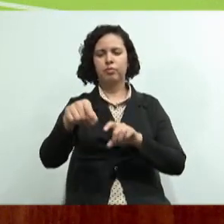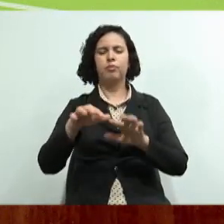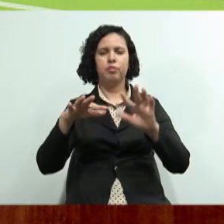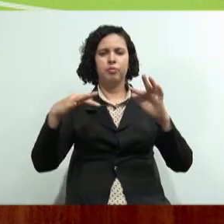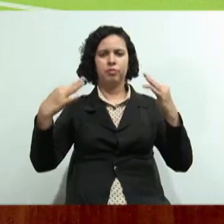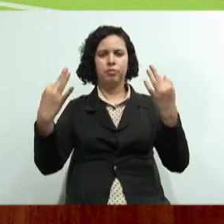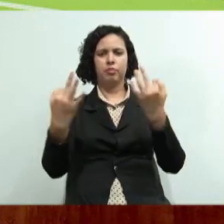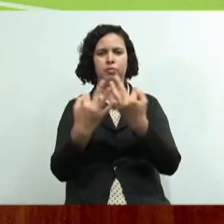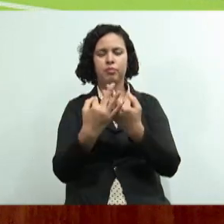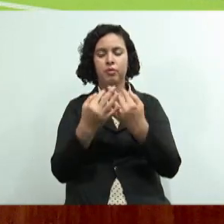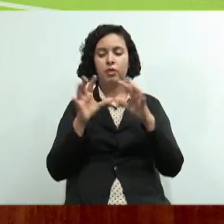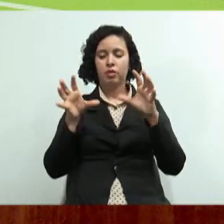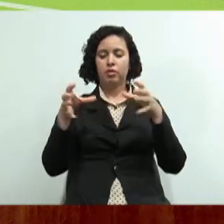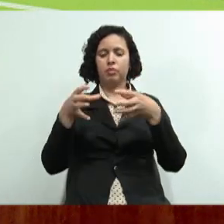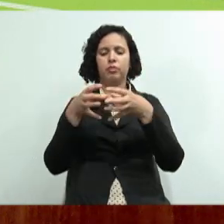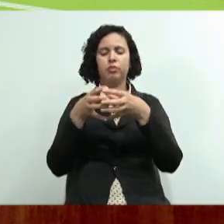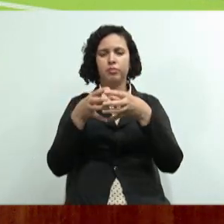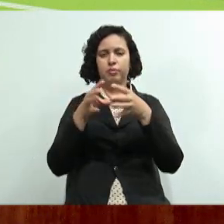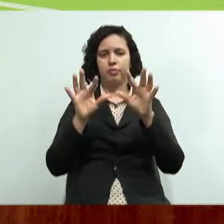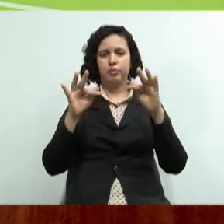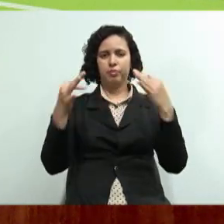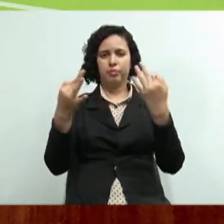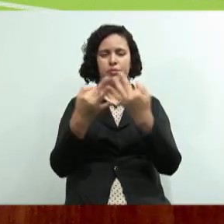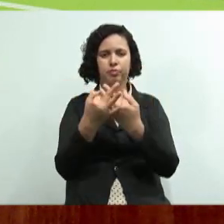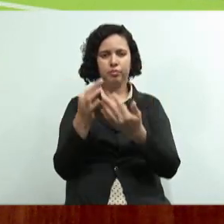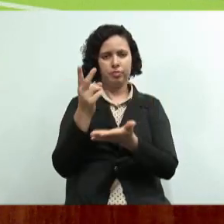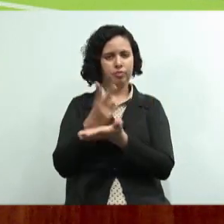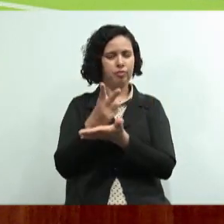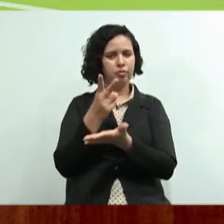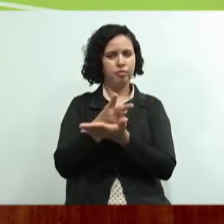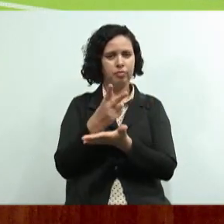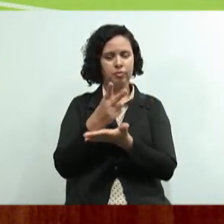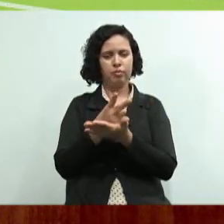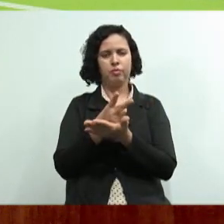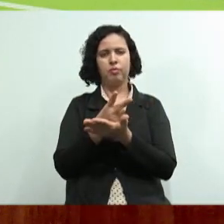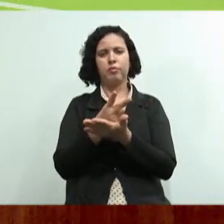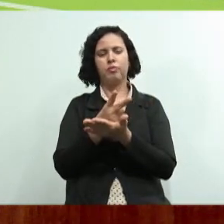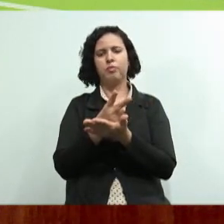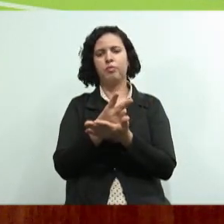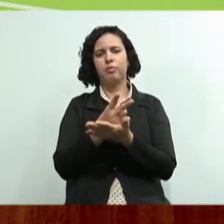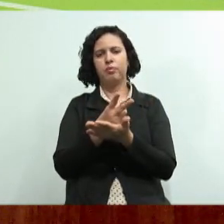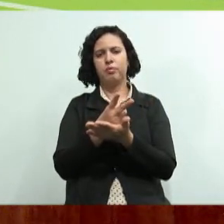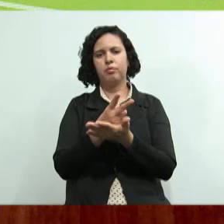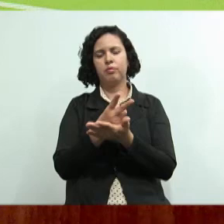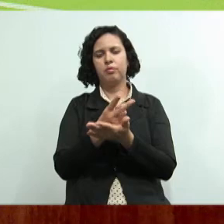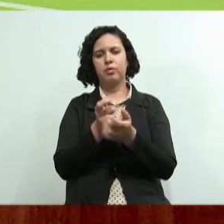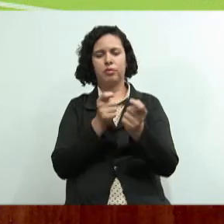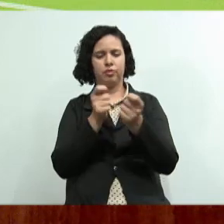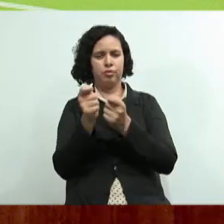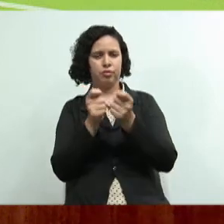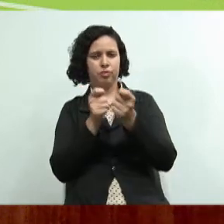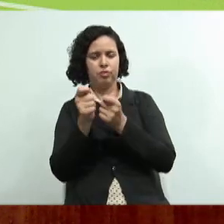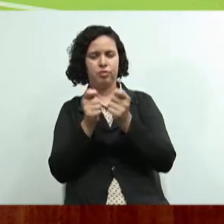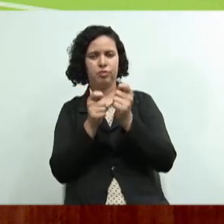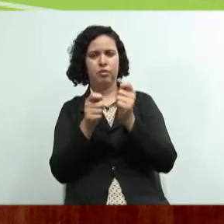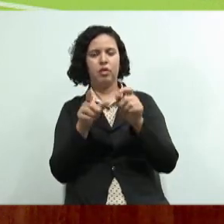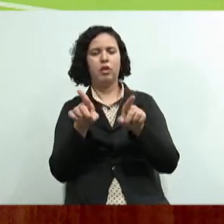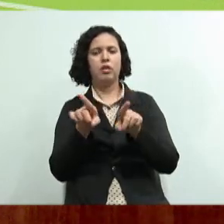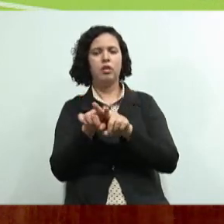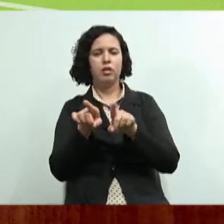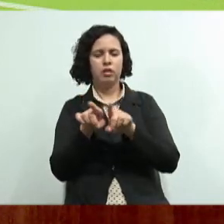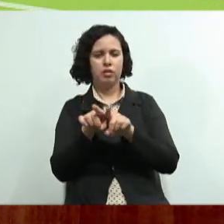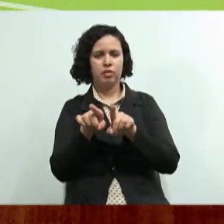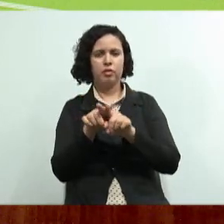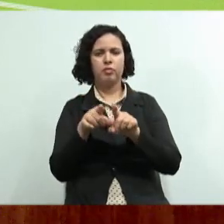Esses agricultores mantendo a sua produção, mantendo o abastecimento estável, mantém o equilíbrio do preço